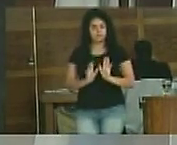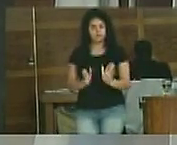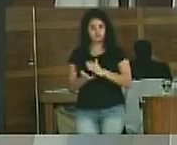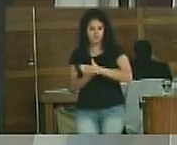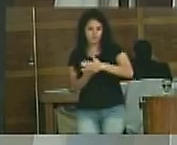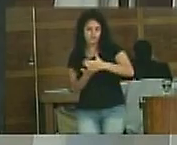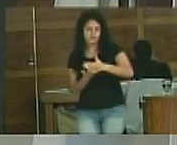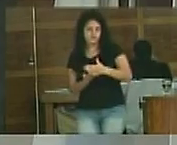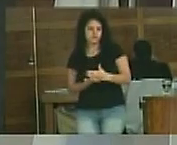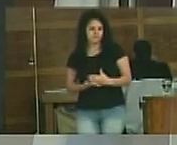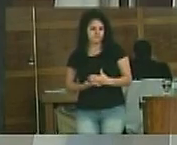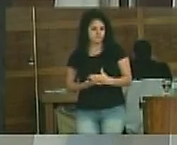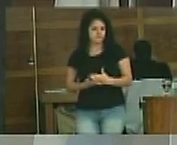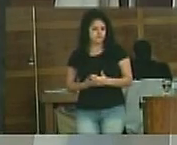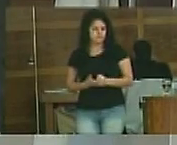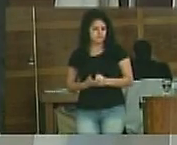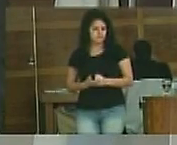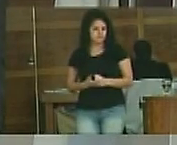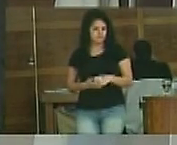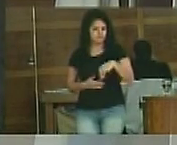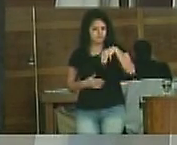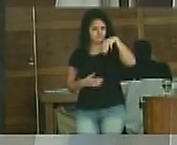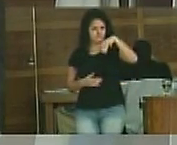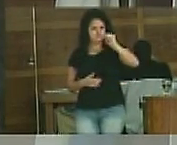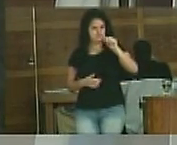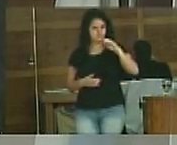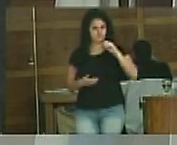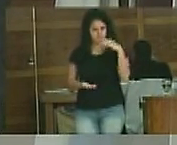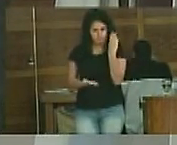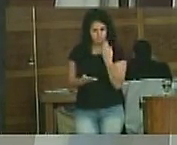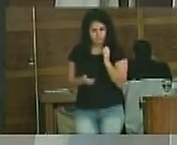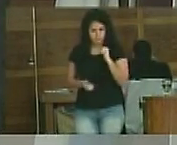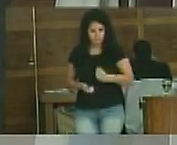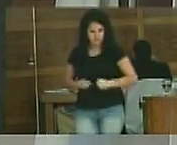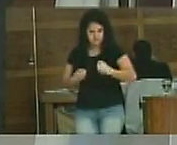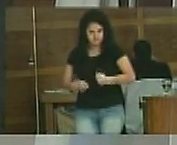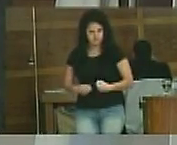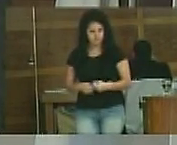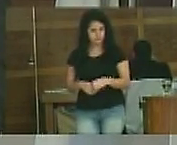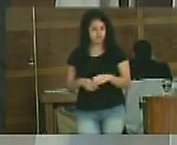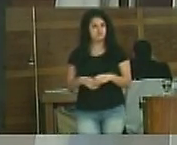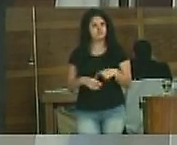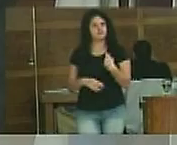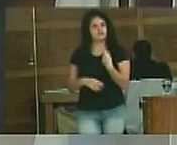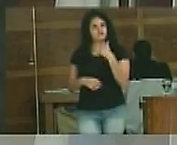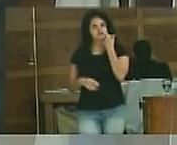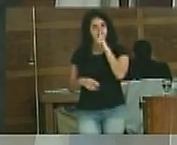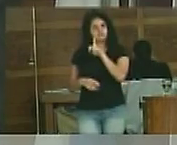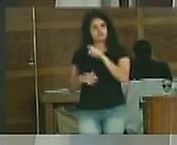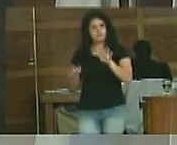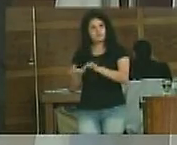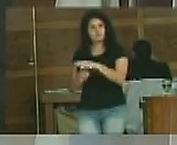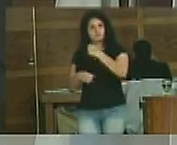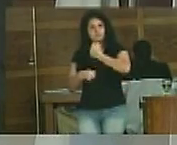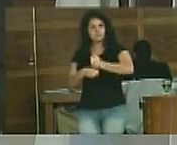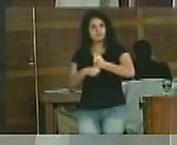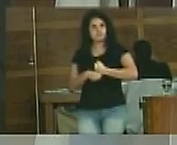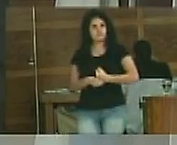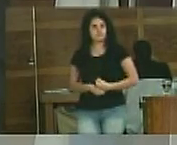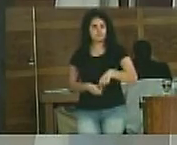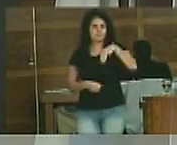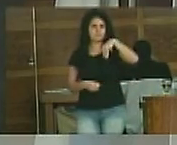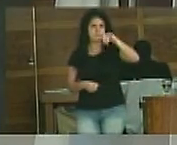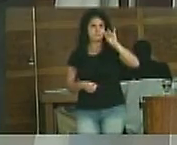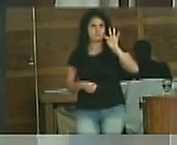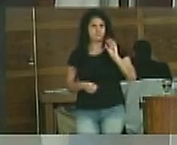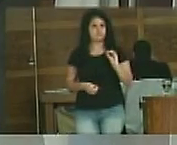princípio é com mão forte, mão pesada. Entendeu? Mão pesada. E aí só vamos conseguir final do ano agora com o nosso mito,